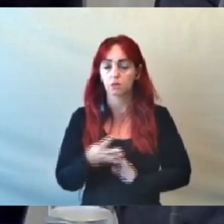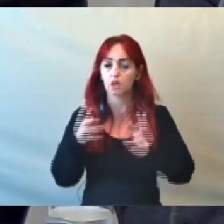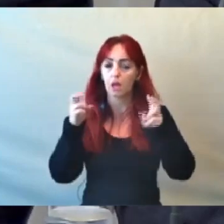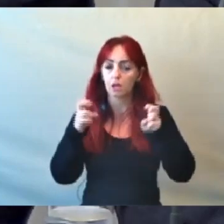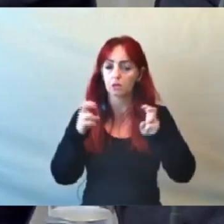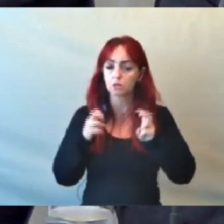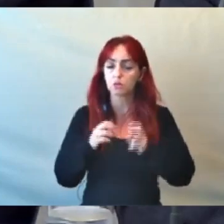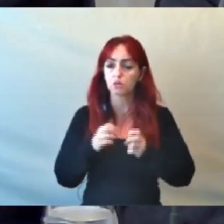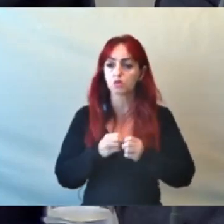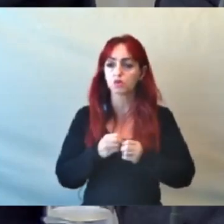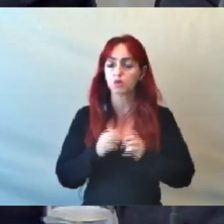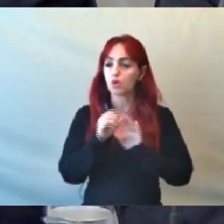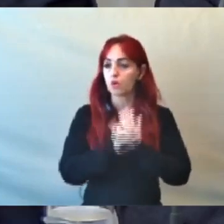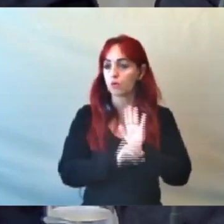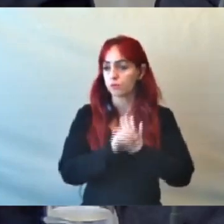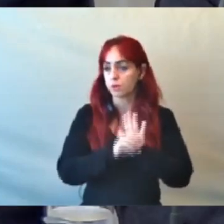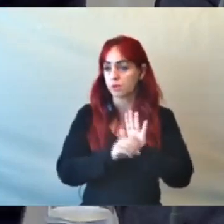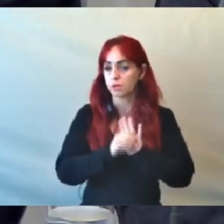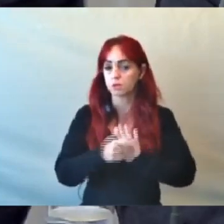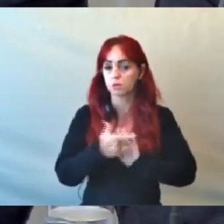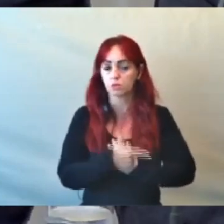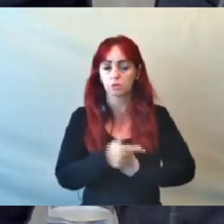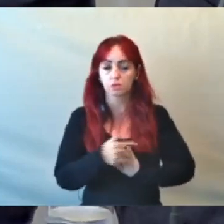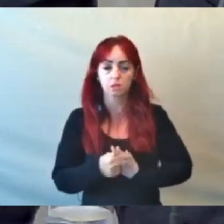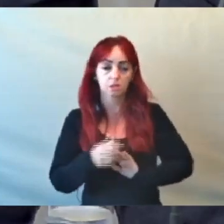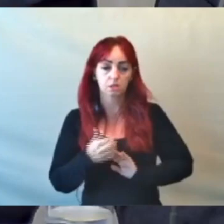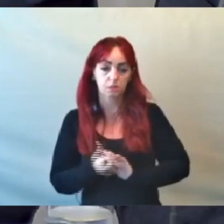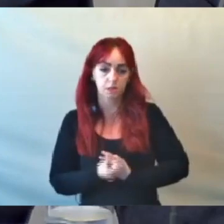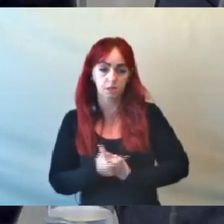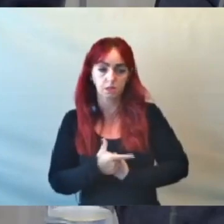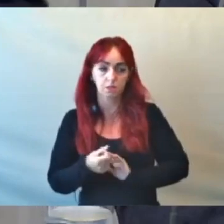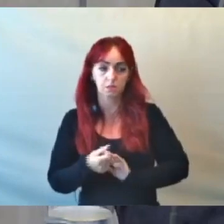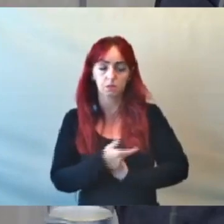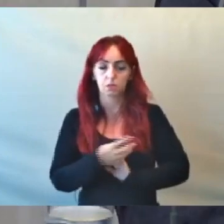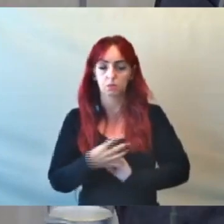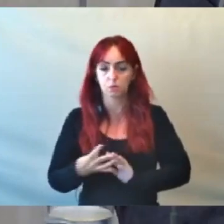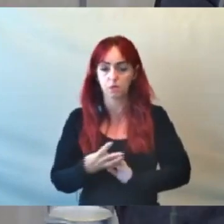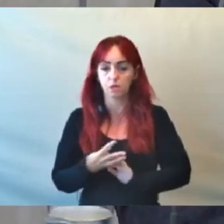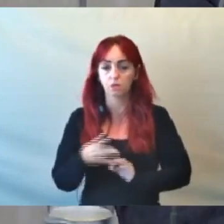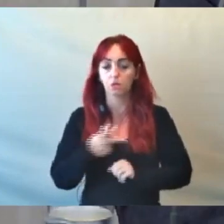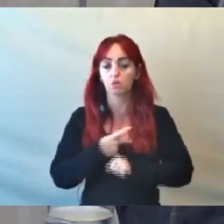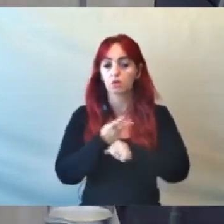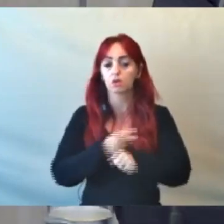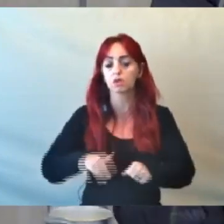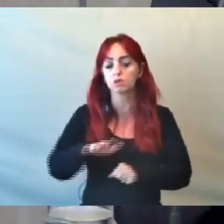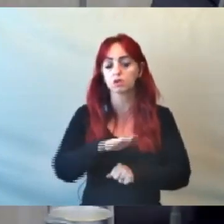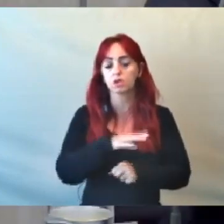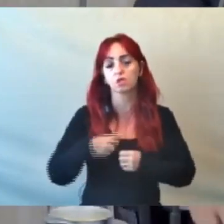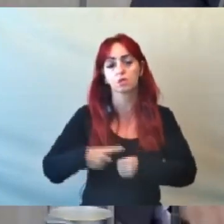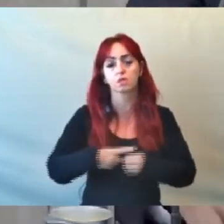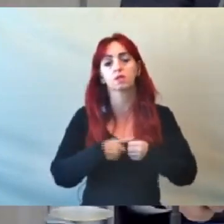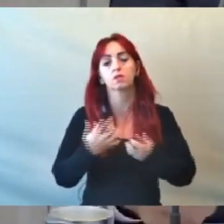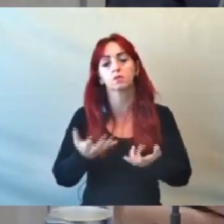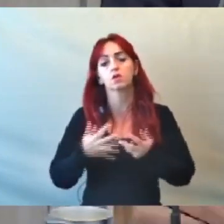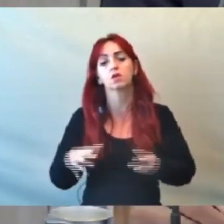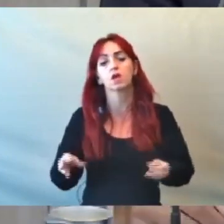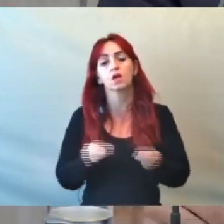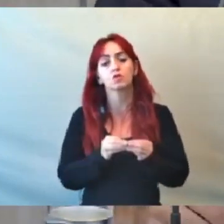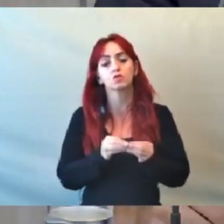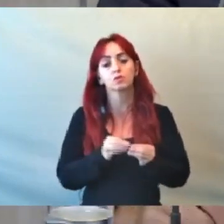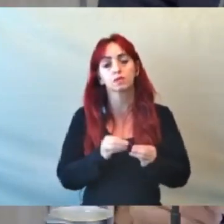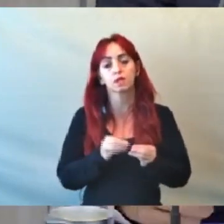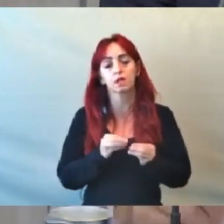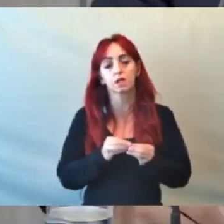1276-2024, no qual o procurador-geral do município requer a juntada da decisão exarada pela